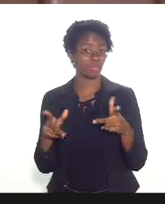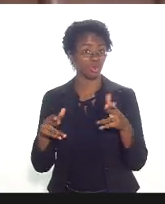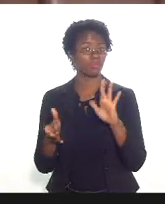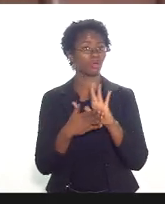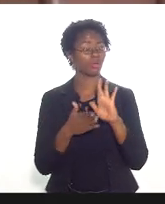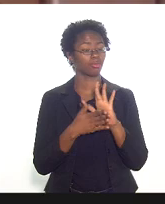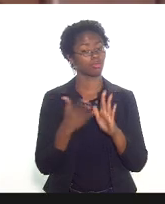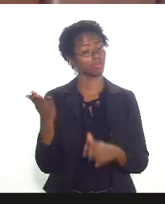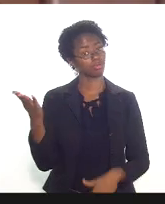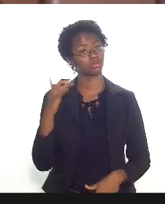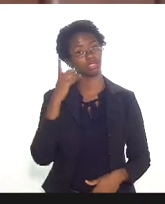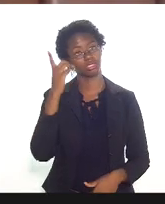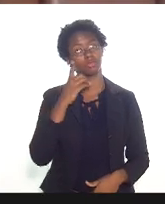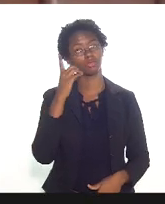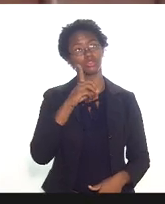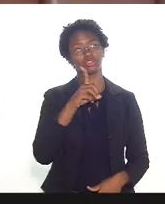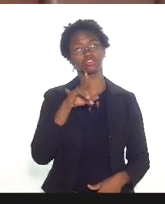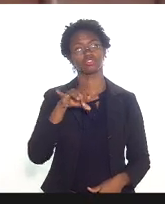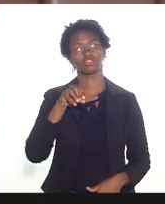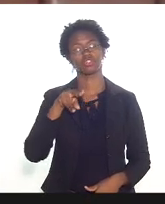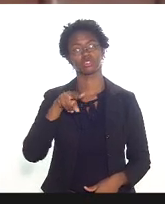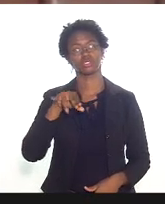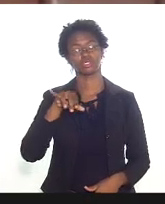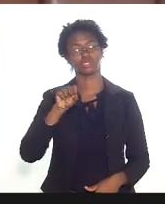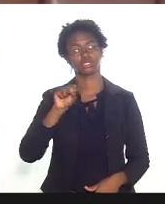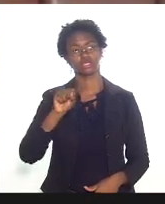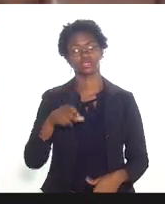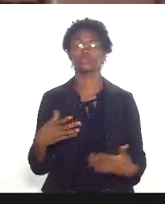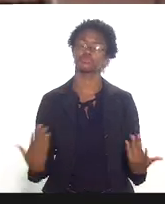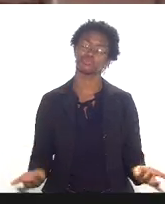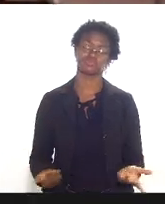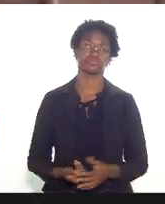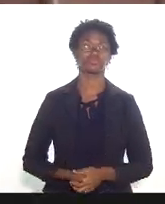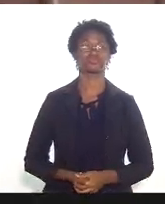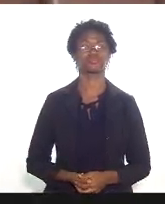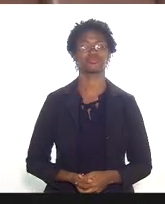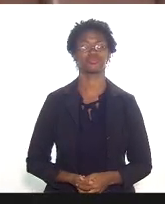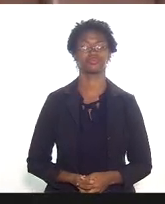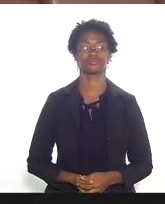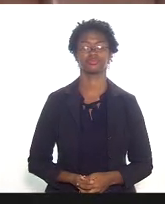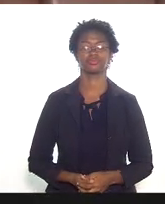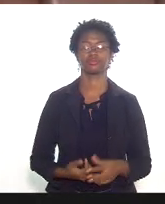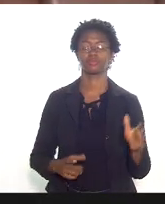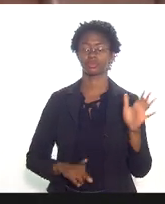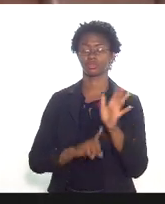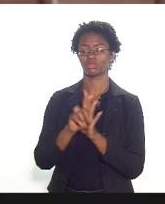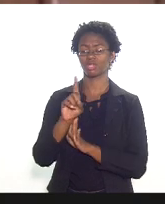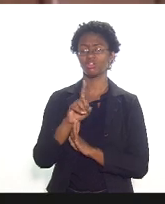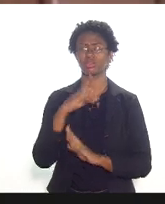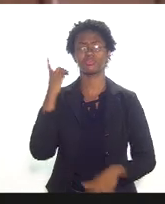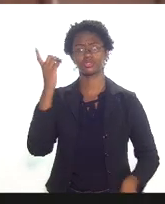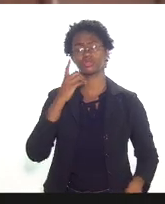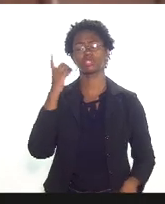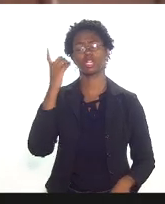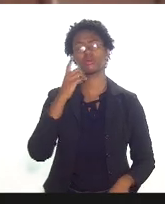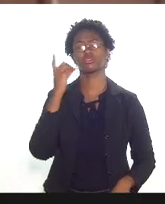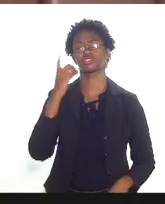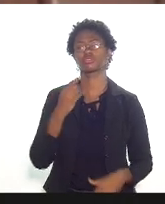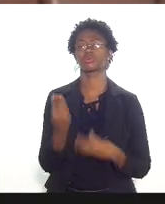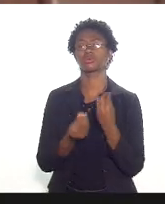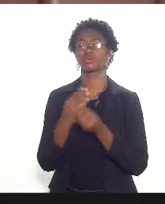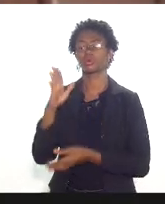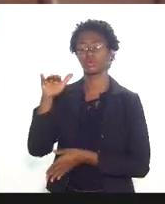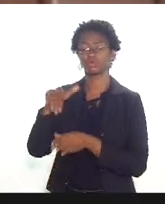pelo deputado Dionísio Lins. Então, pergunto ao deputado como vota